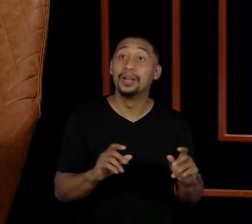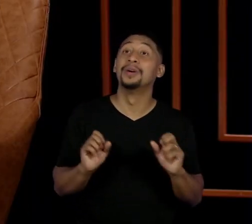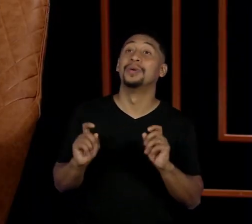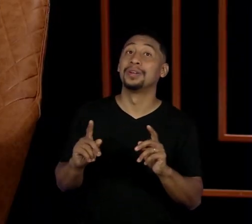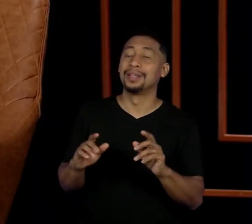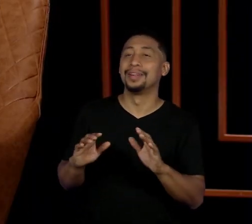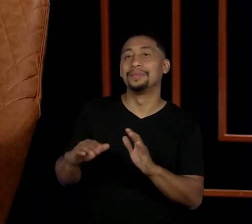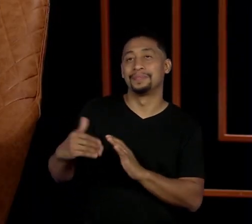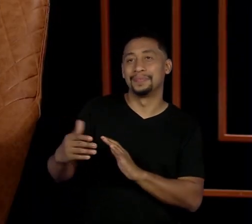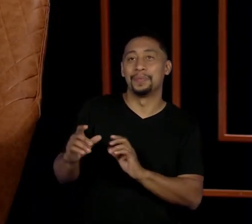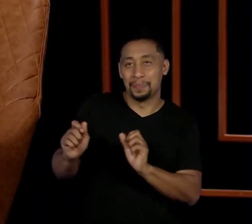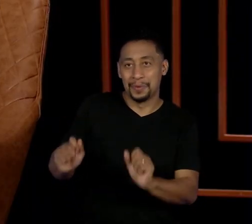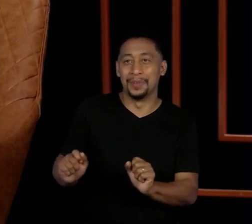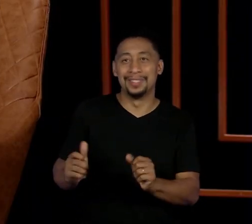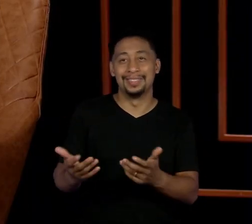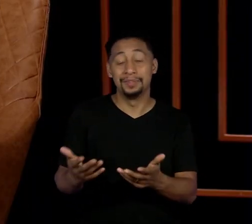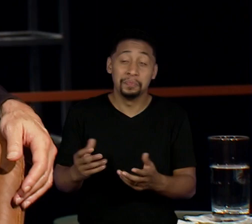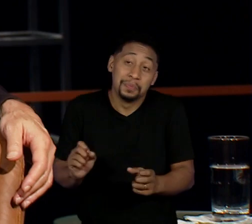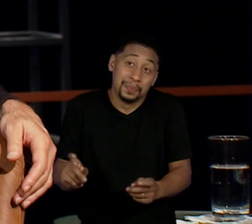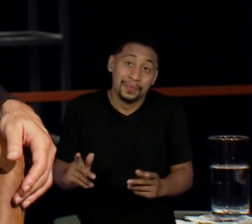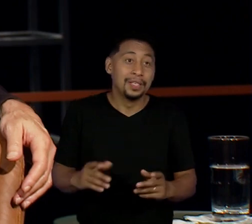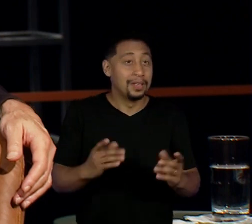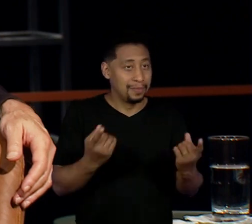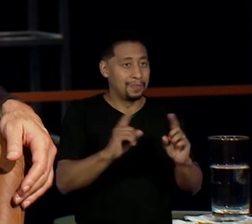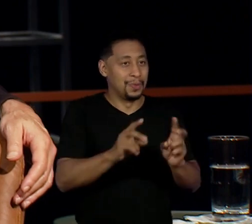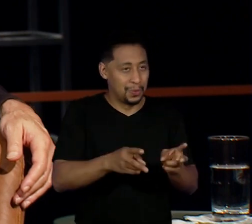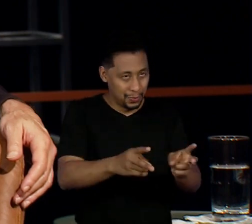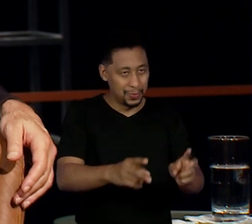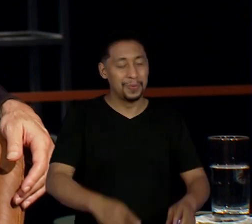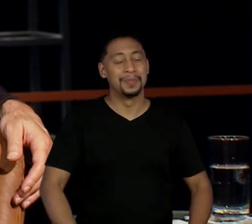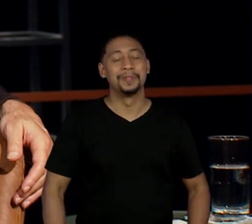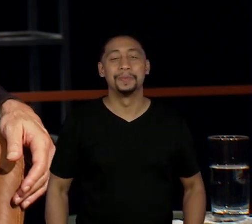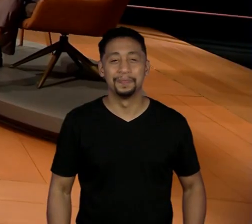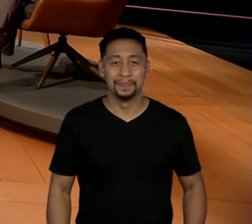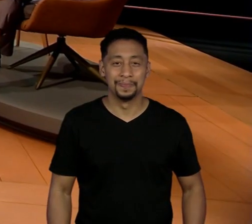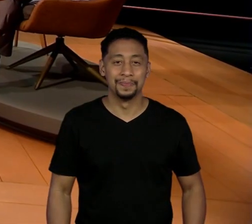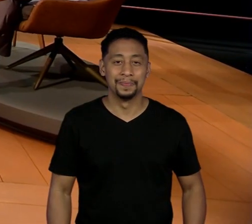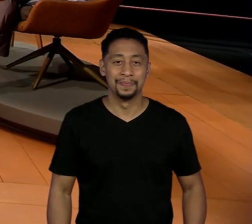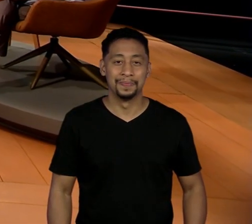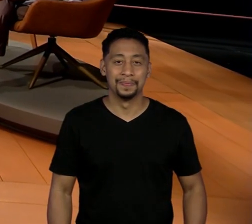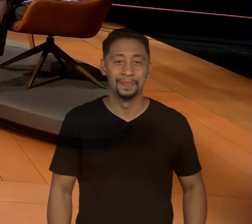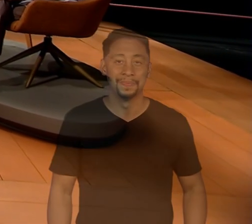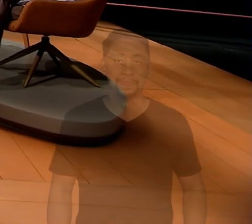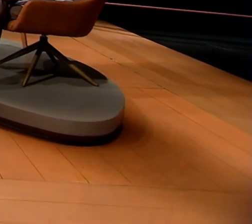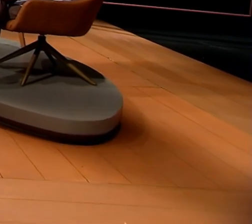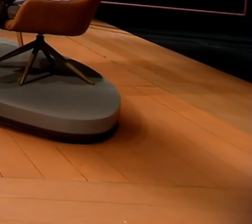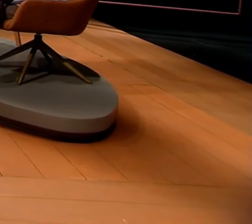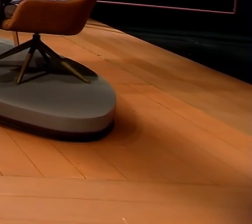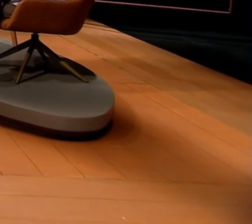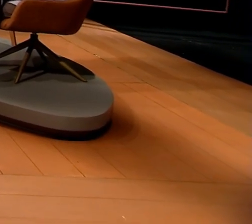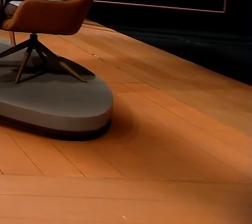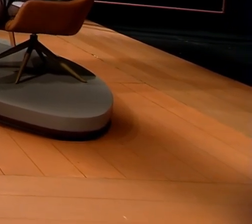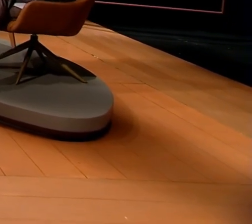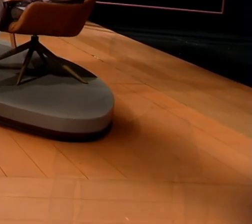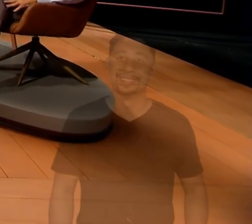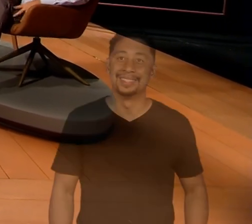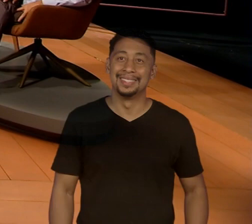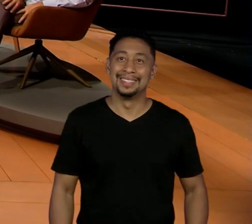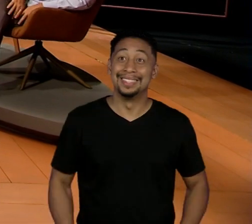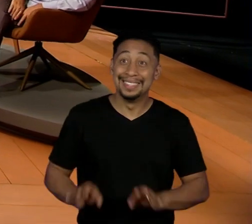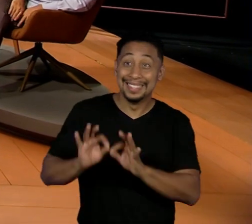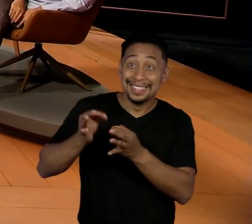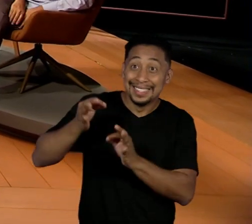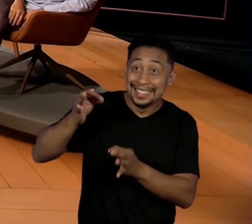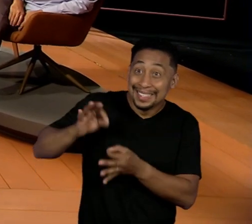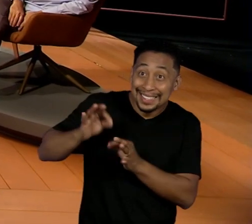próximo bloco, tá bom? Já estamos indo. Tá bom. Voltamos já com o Persona. Estou falando demais, eu vou parar. Não, por favor. pelo Vou parar amor. de falar.